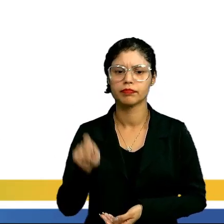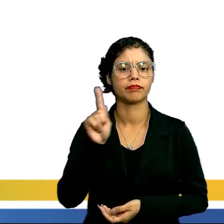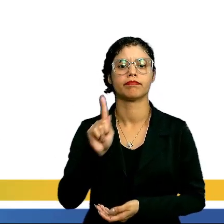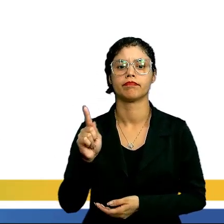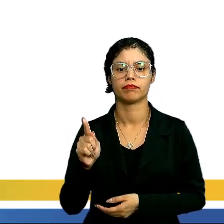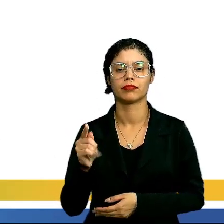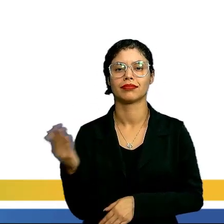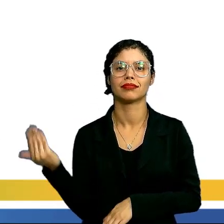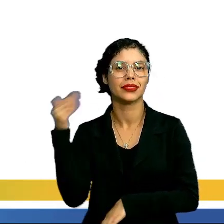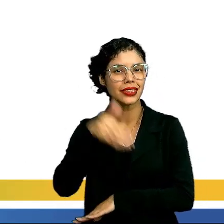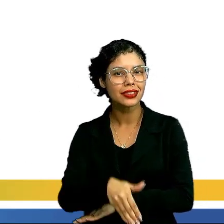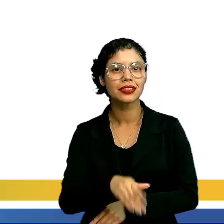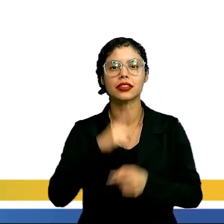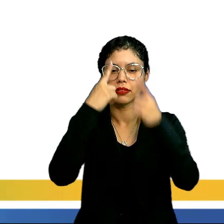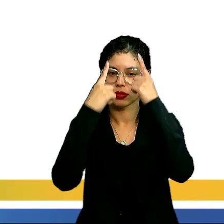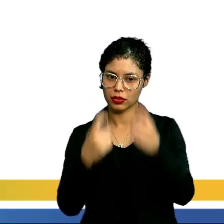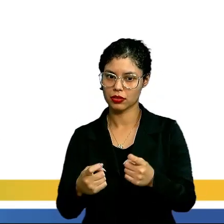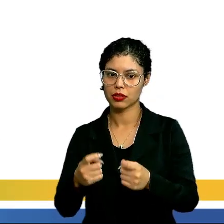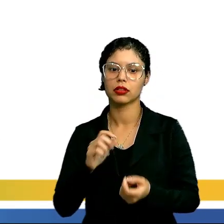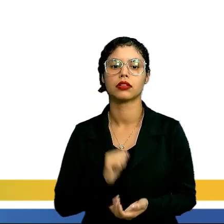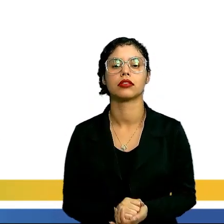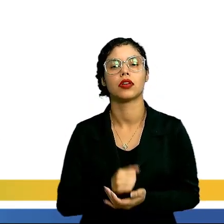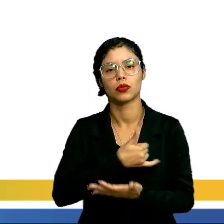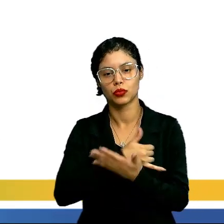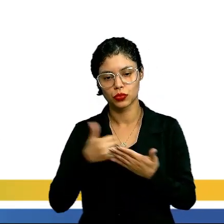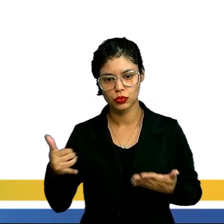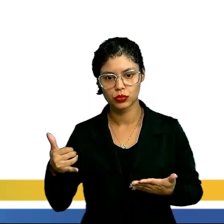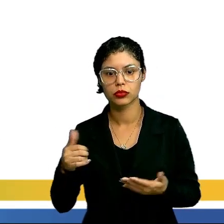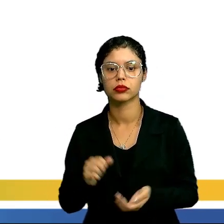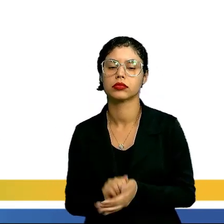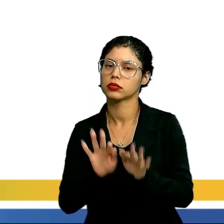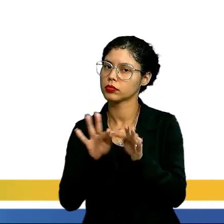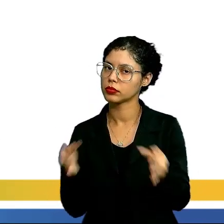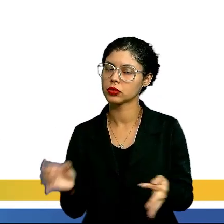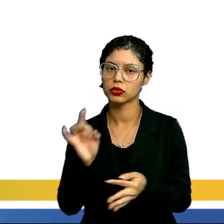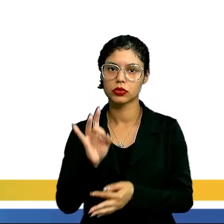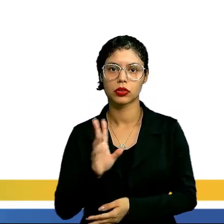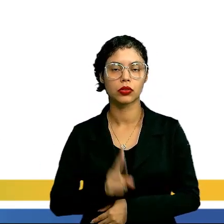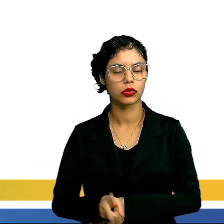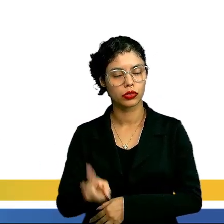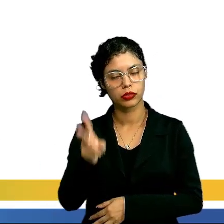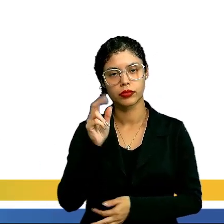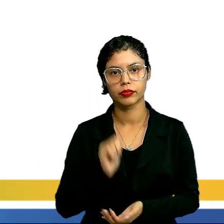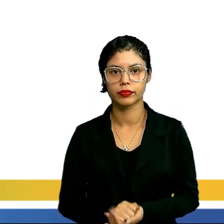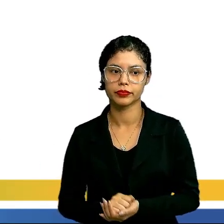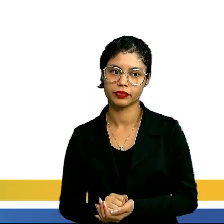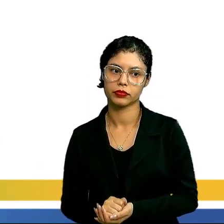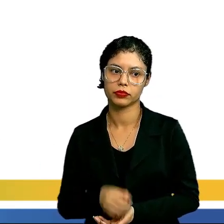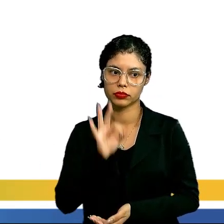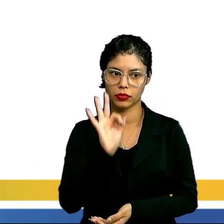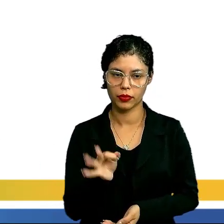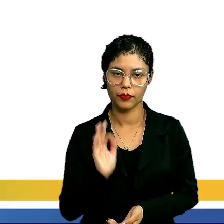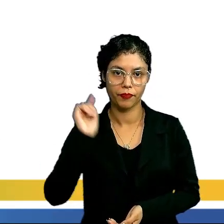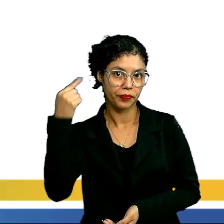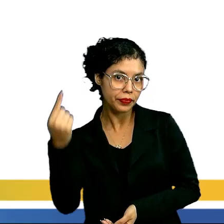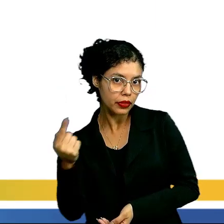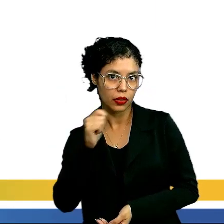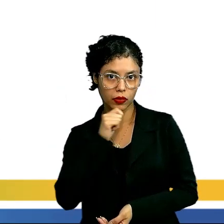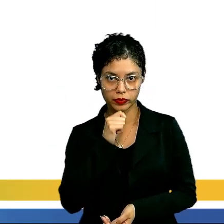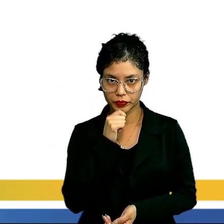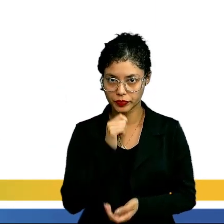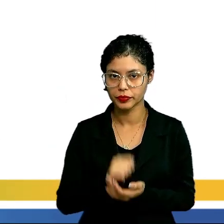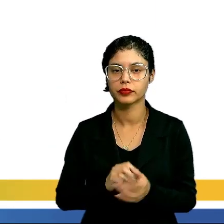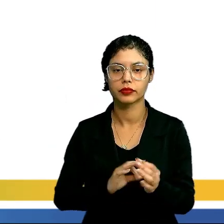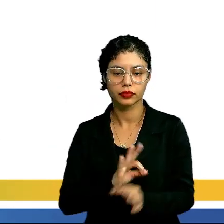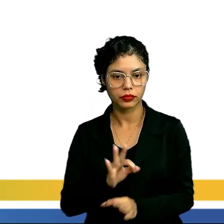precisaria ingressar no mundo da violência, no mundo das drogas, e simplesmente seguiria o caminho correto, aquilo que ele aprendeu,